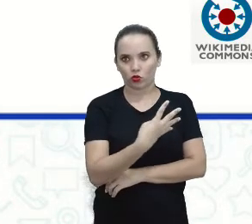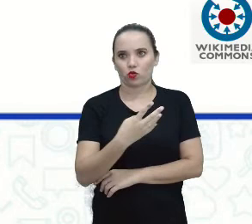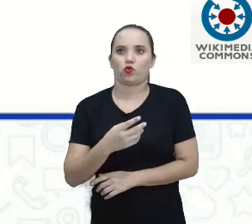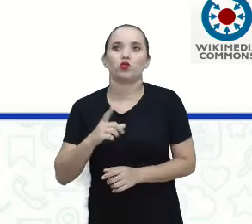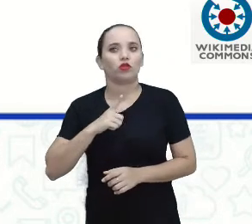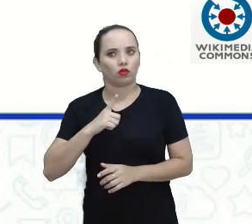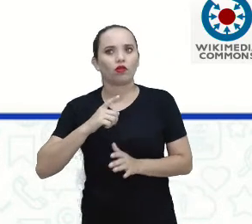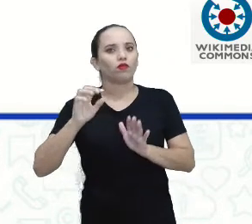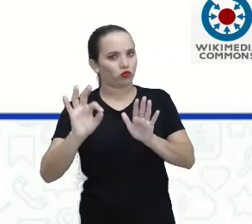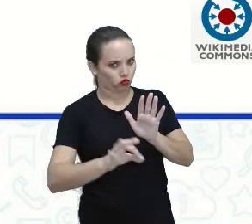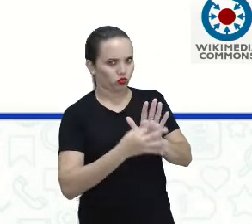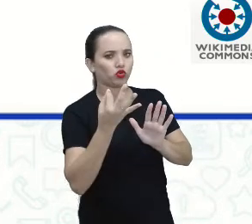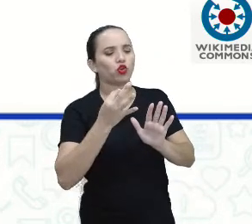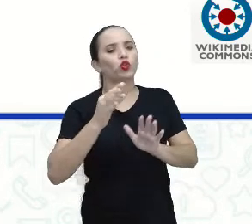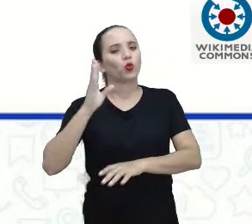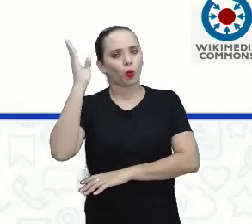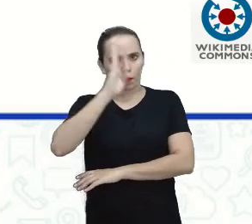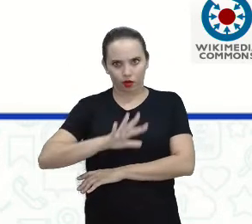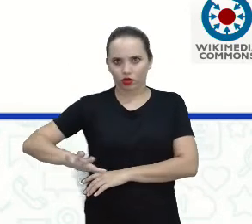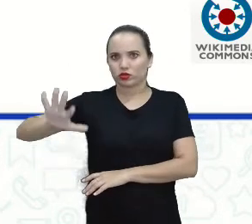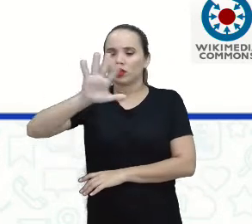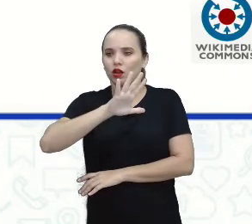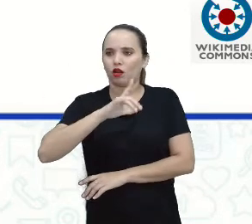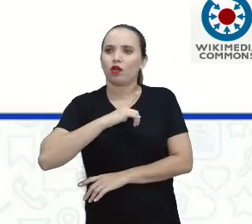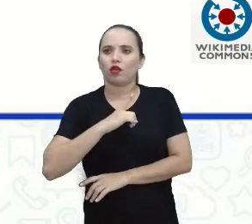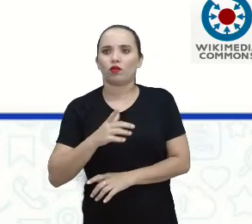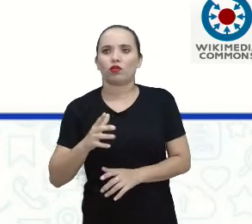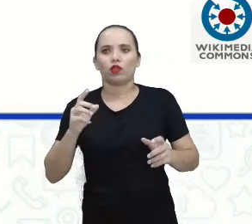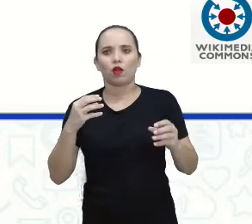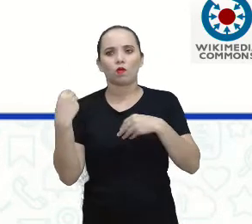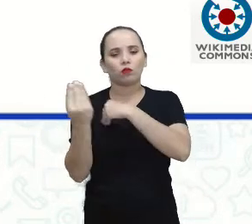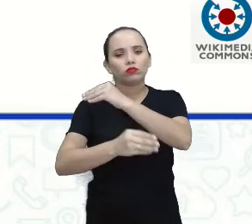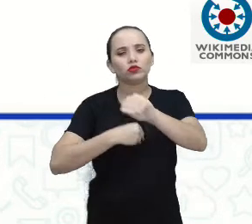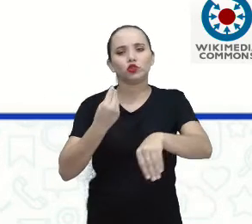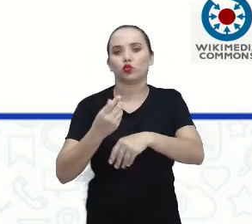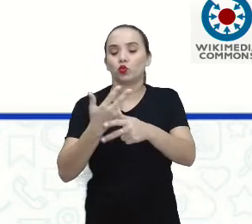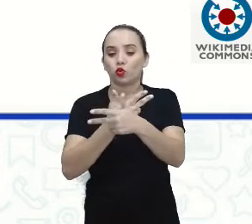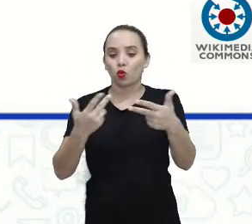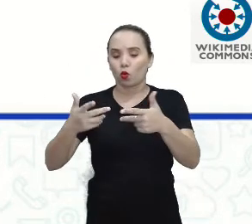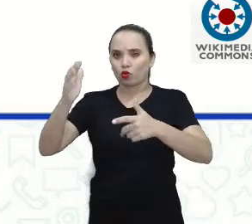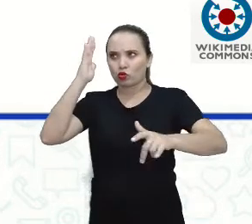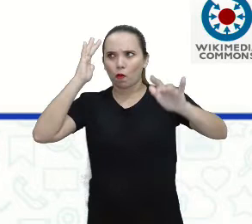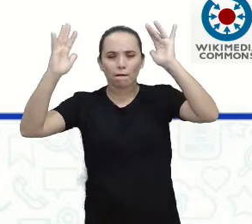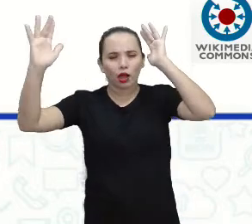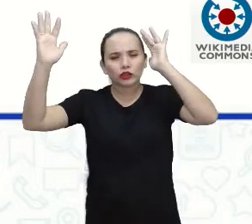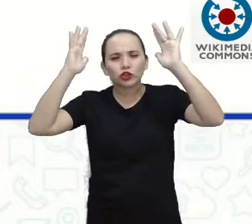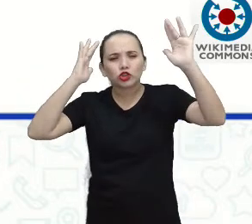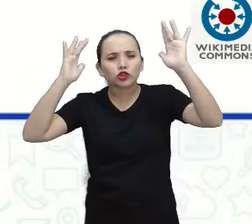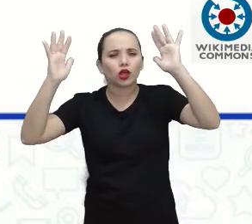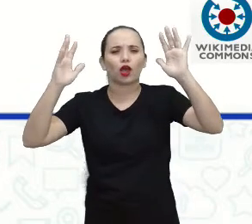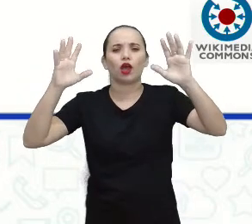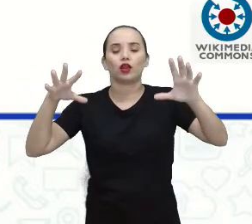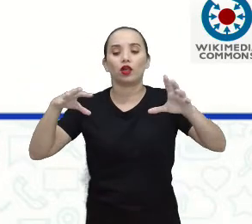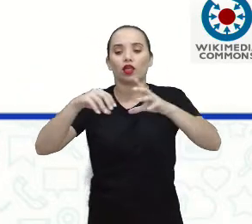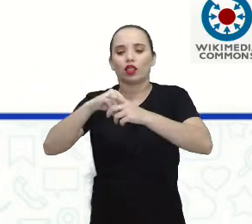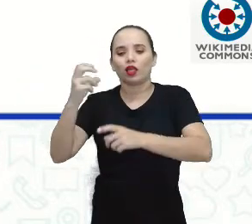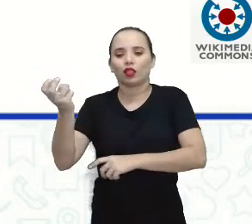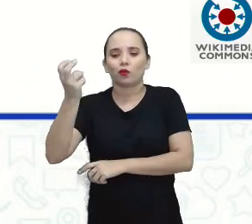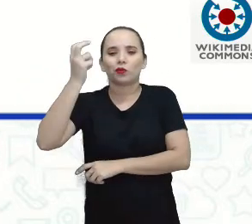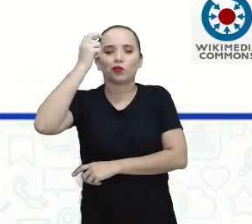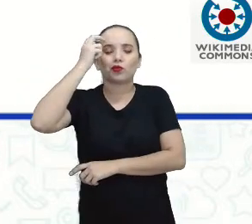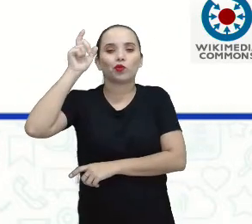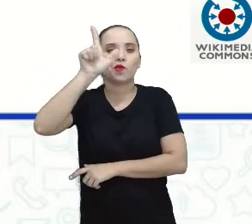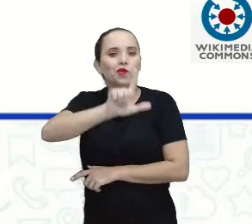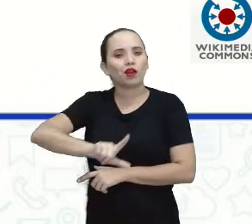né, além da capacidade imaginativa, porque ele explorava muito o imaginário, né, da cultura popular, da